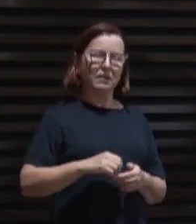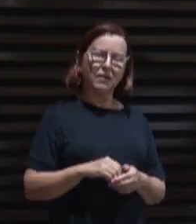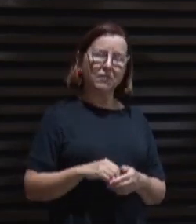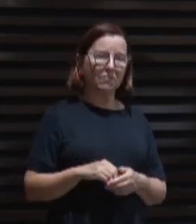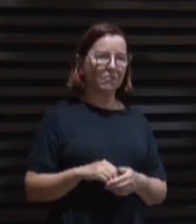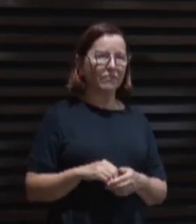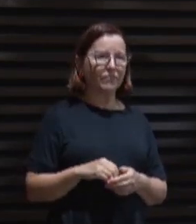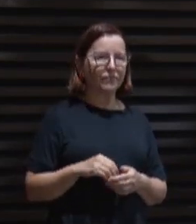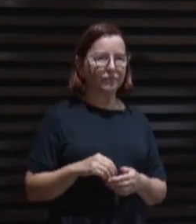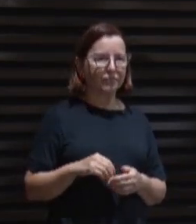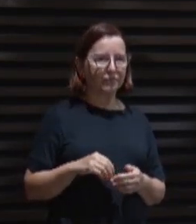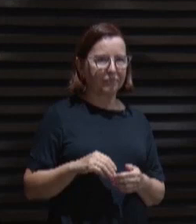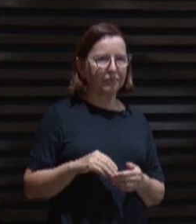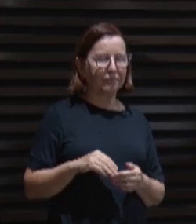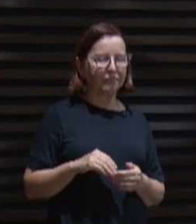Vamos lá.